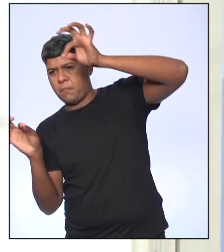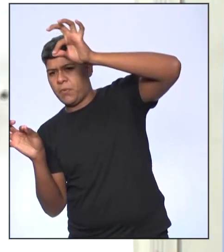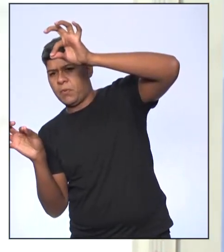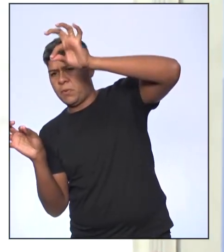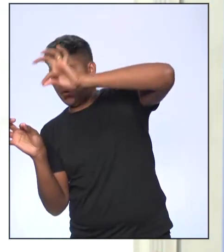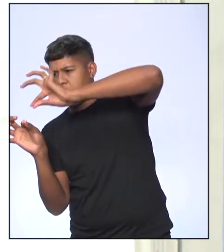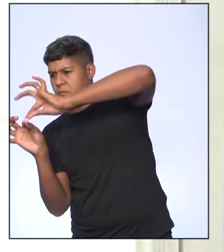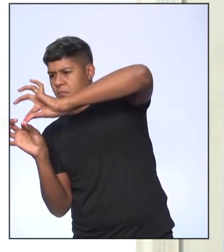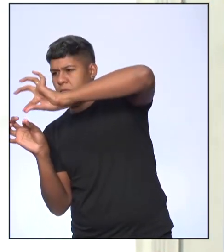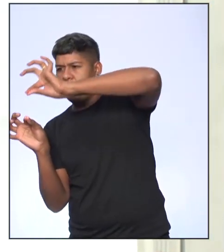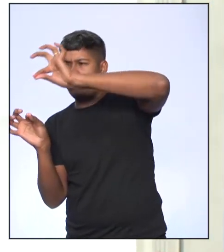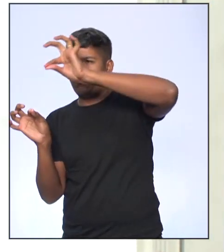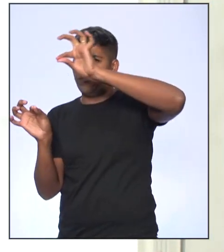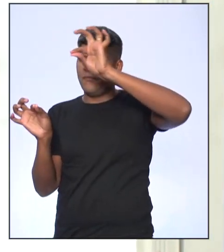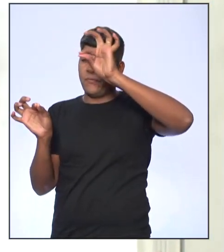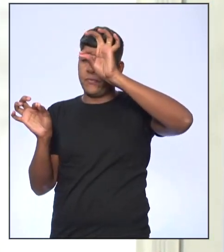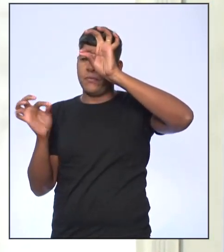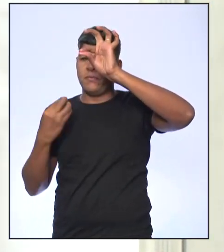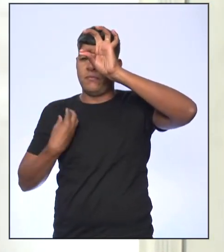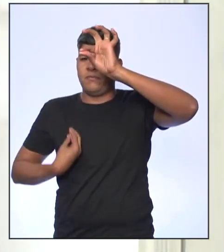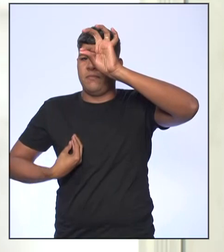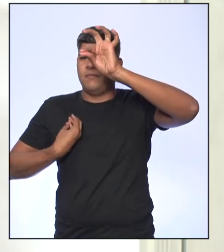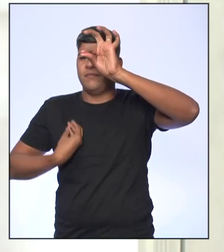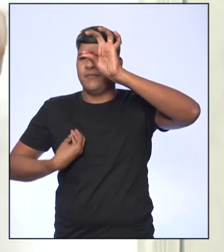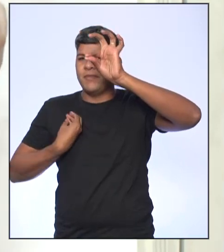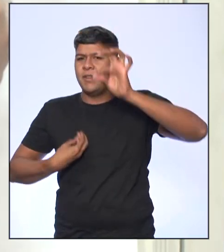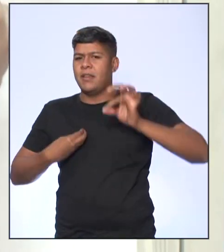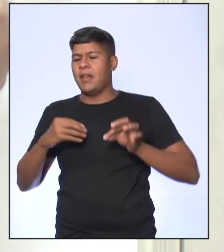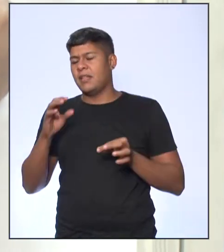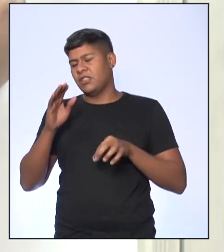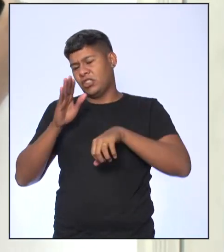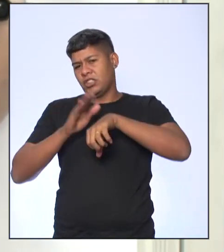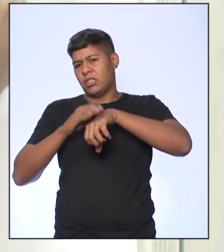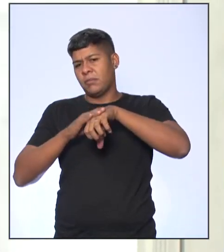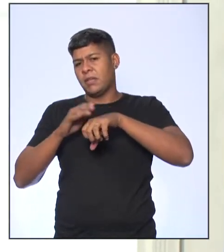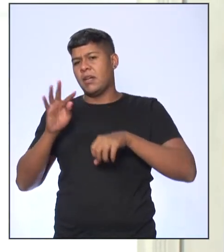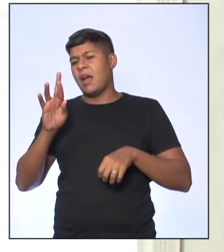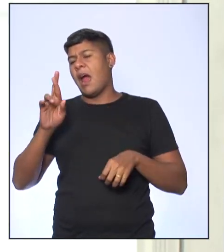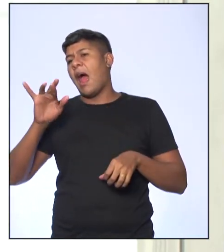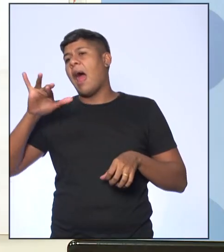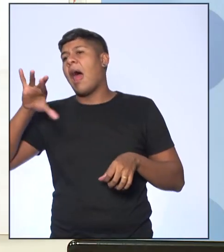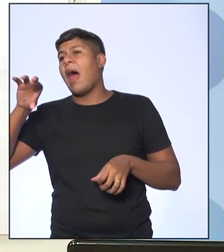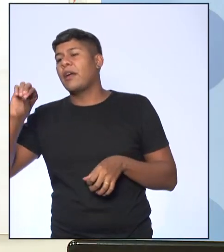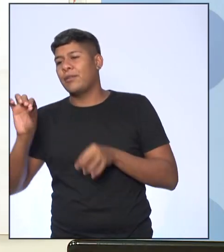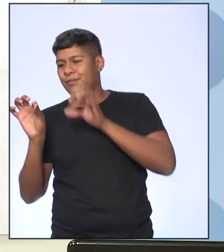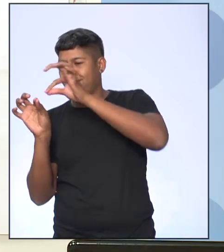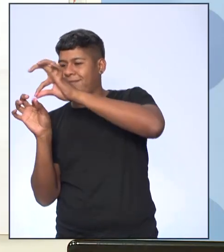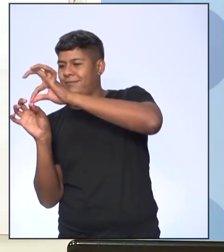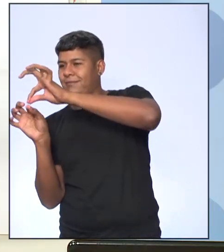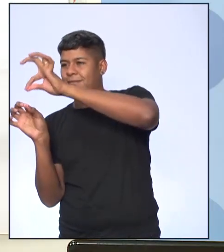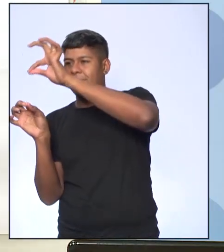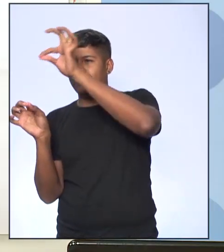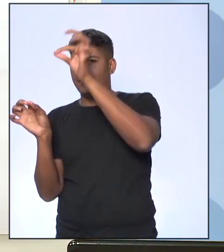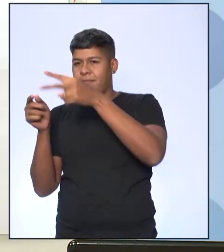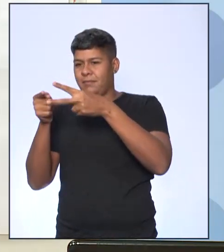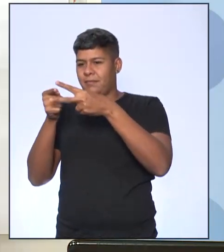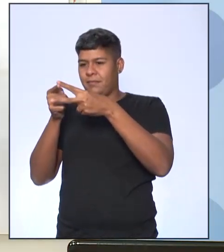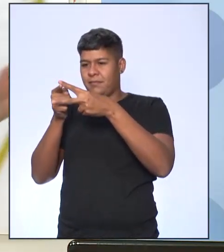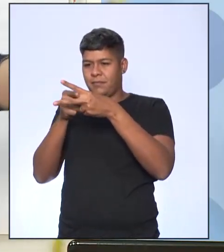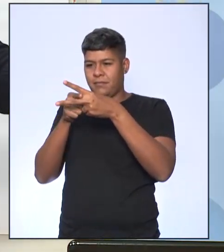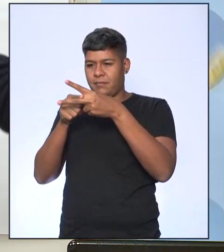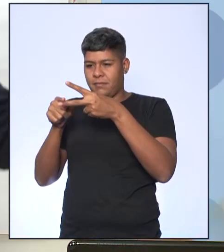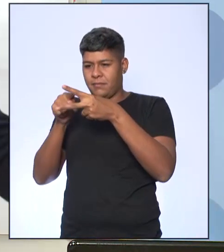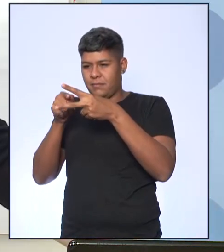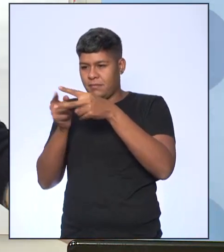aqui até esta extremidade é o meu tamanho de raio. Essa ideia que eu fiz aí